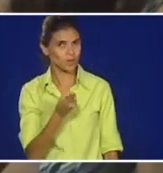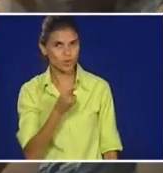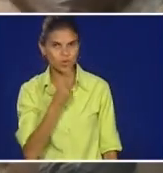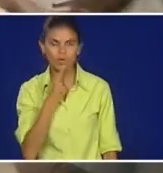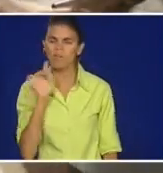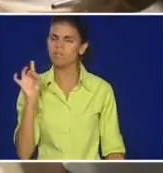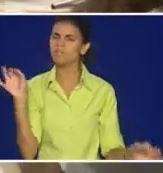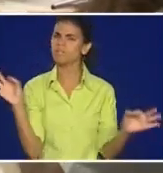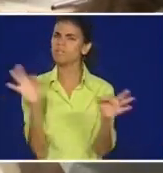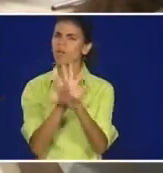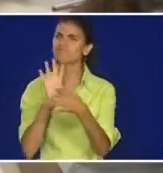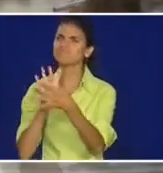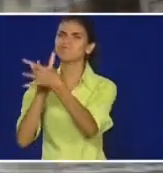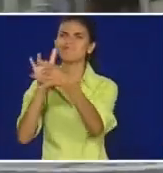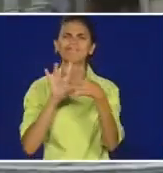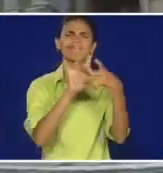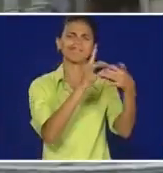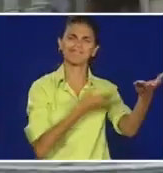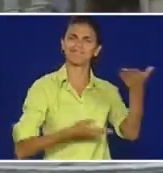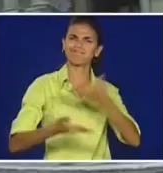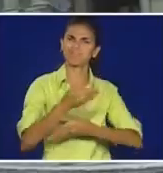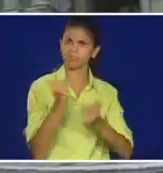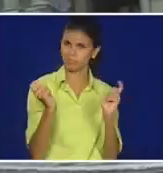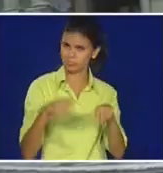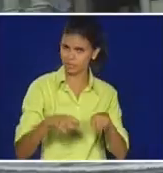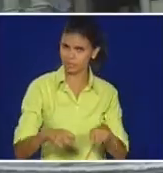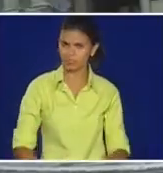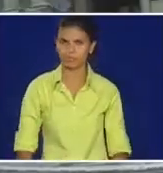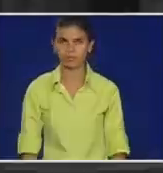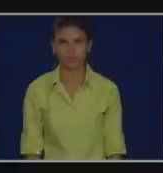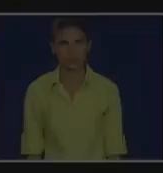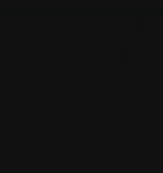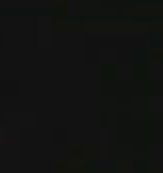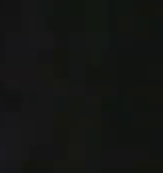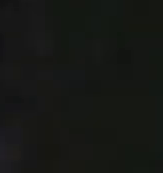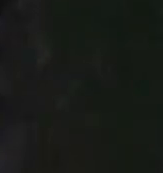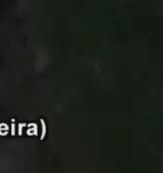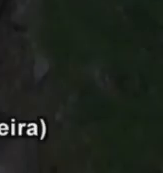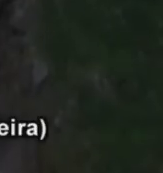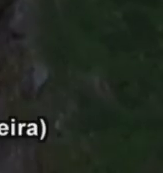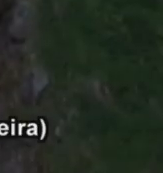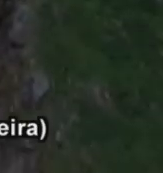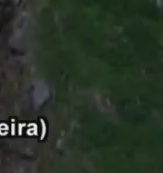surda e sua socialização da forma mais plena possível.